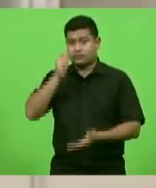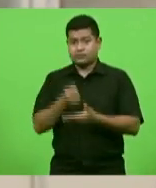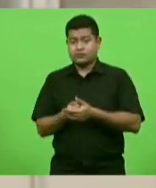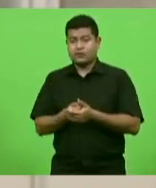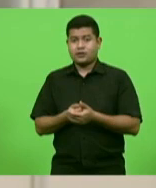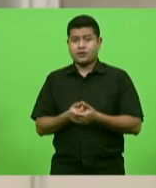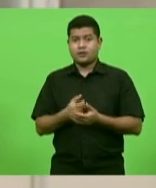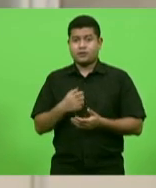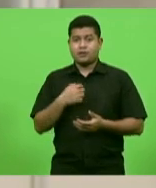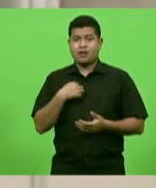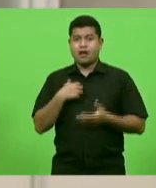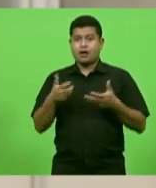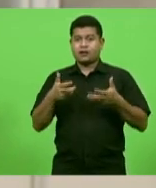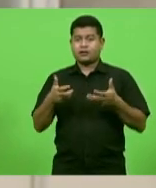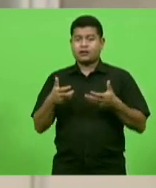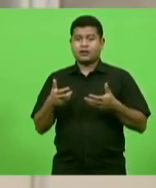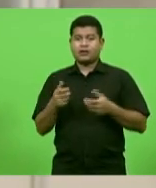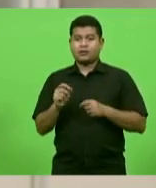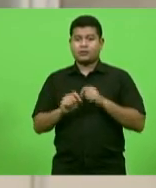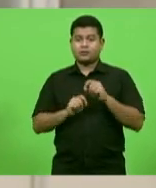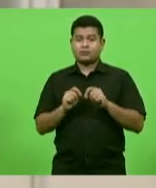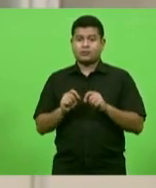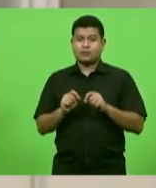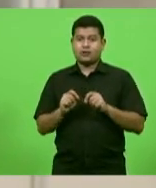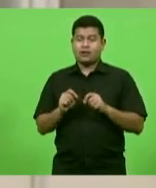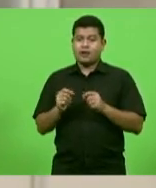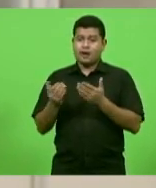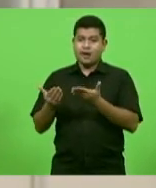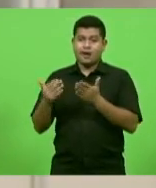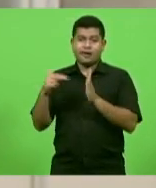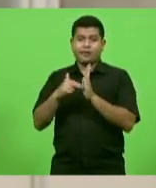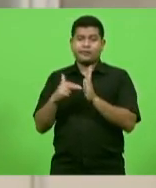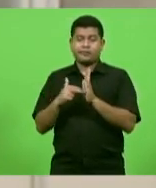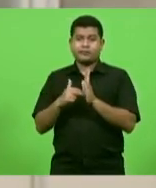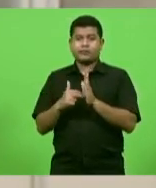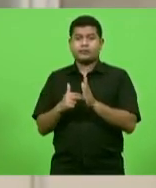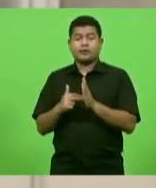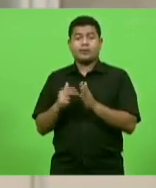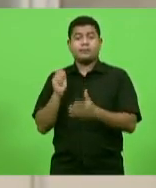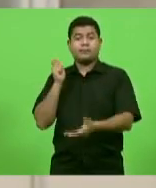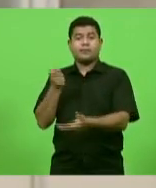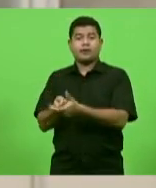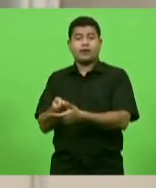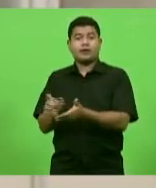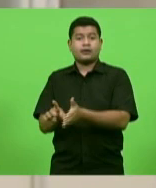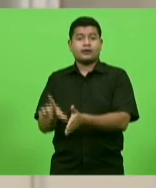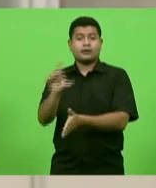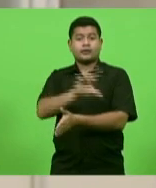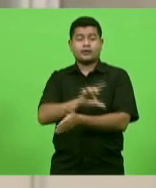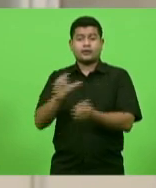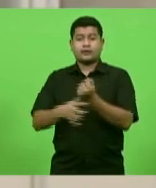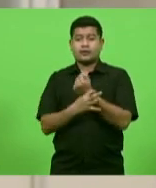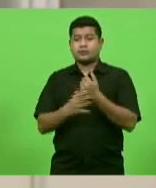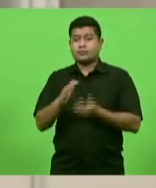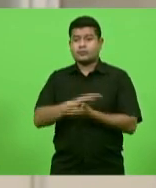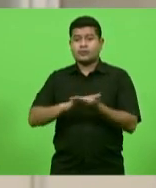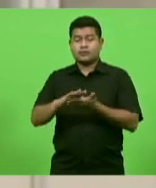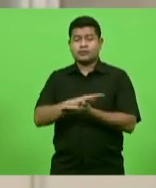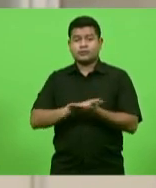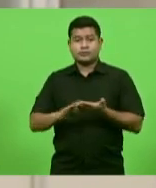buscar respaldo administrativa e normativo para pagamentos antecipados e sem